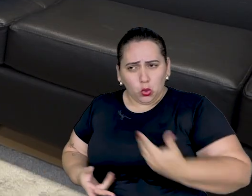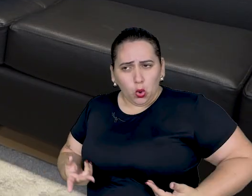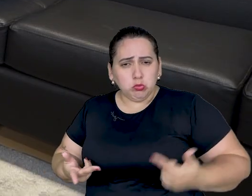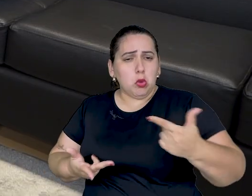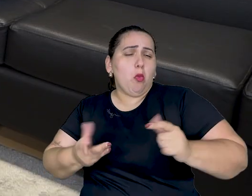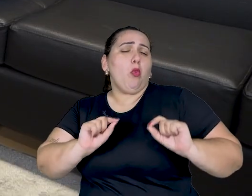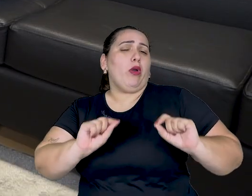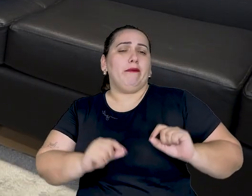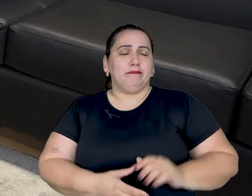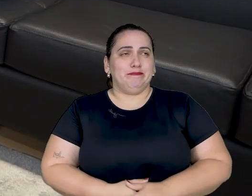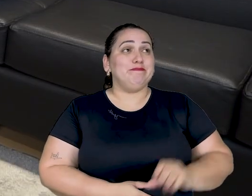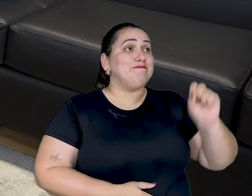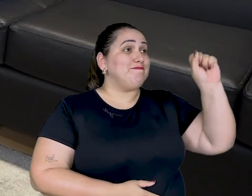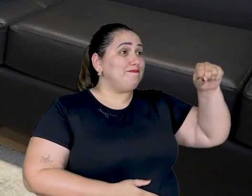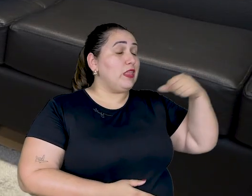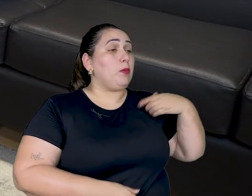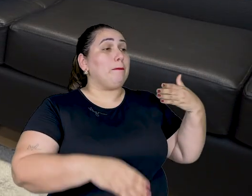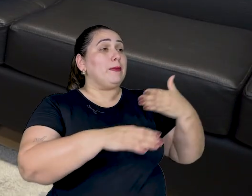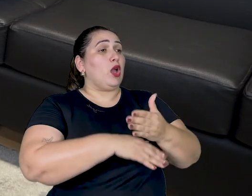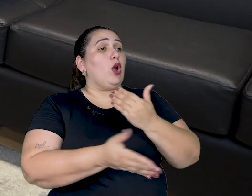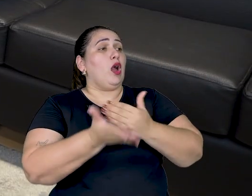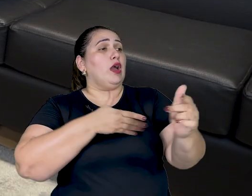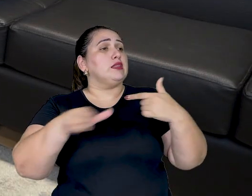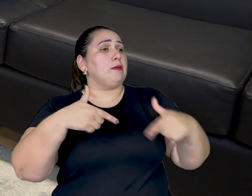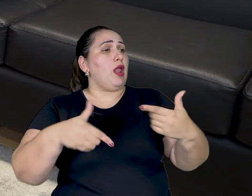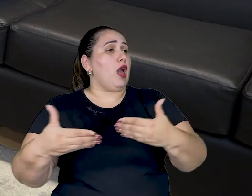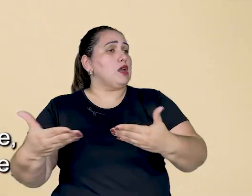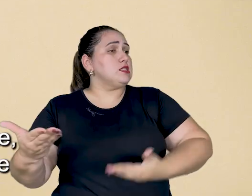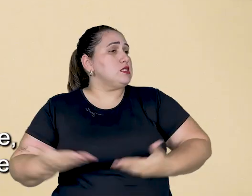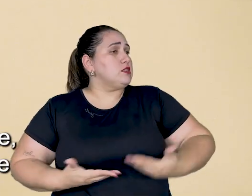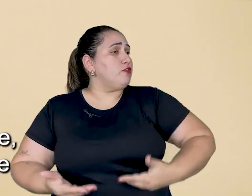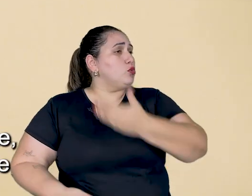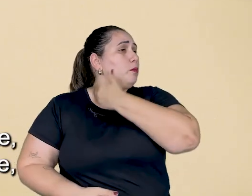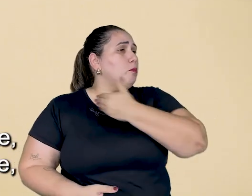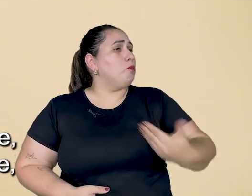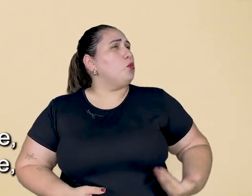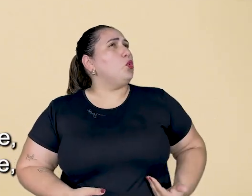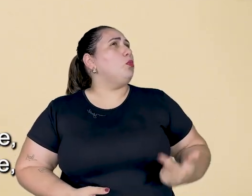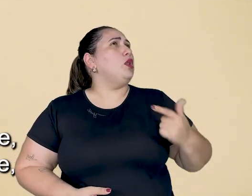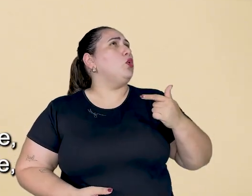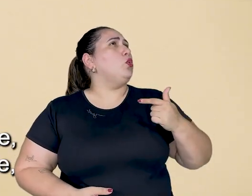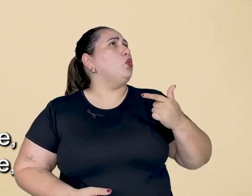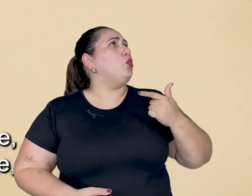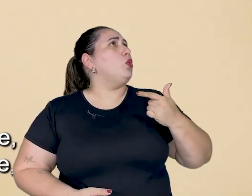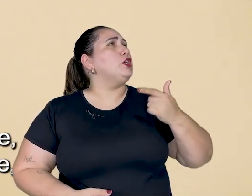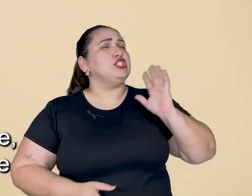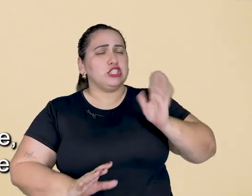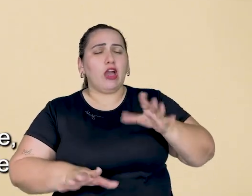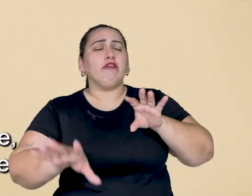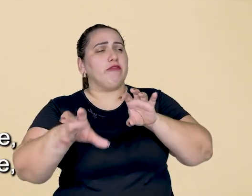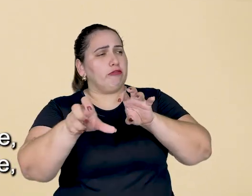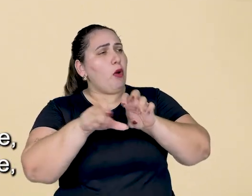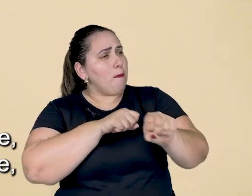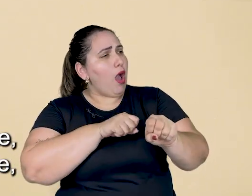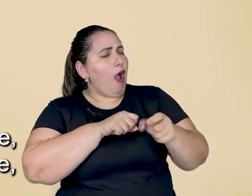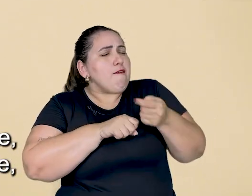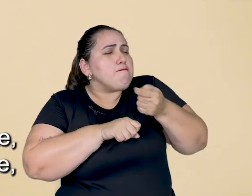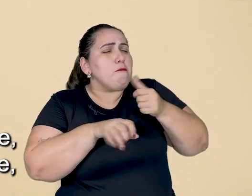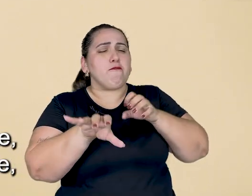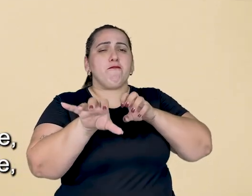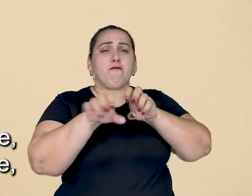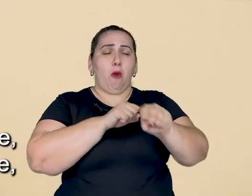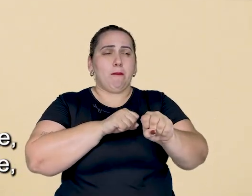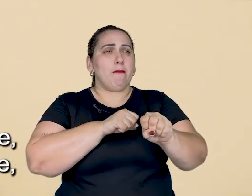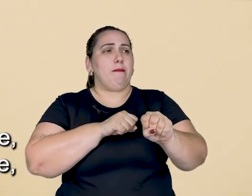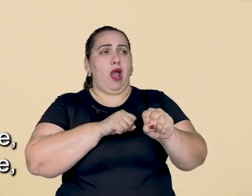ingressa no serviço público? Isso, eu ingressei no serviço público ainda quando eu era... Não, eu não era estudante mais.